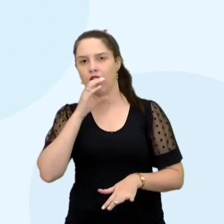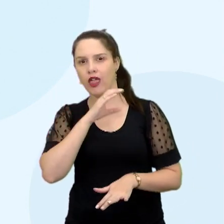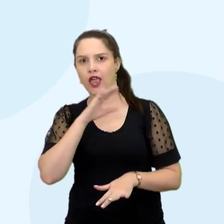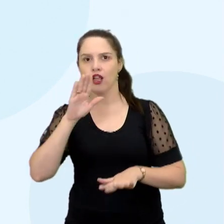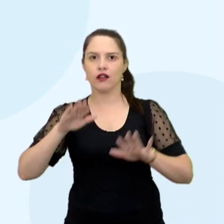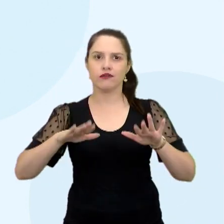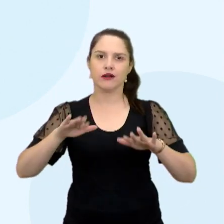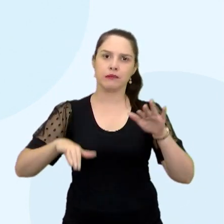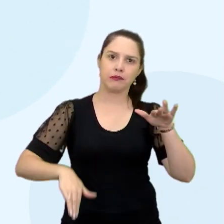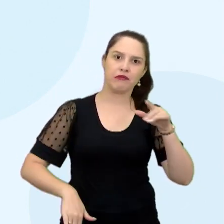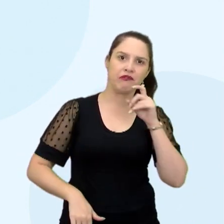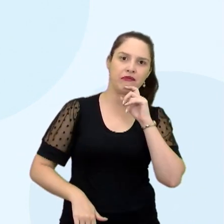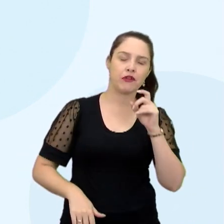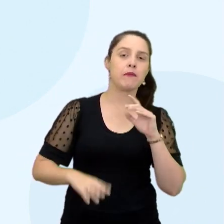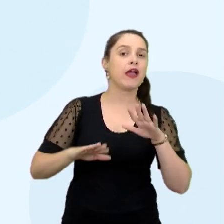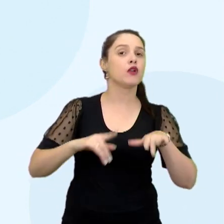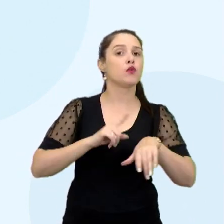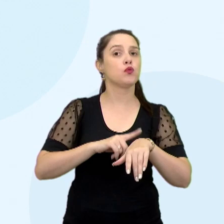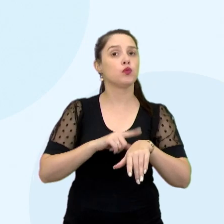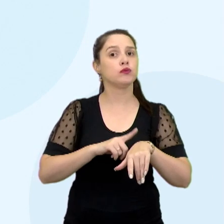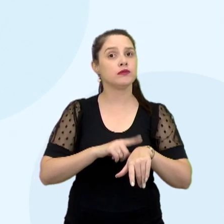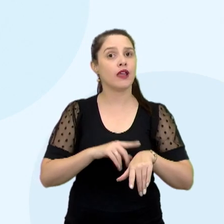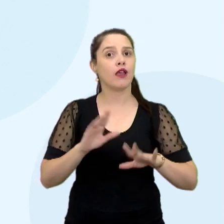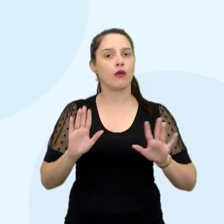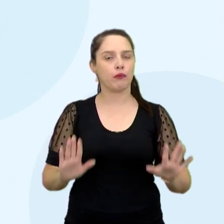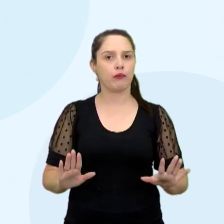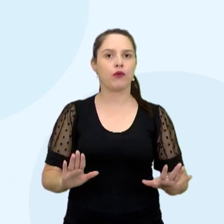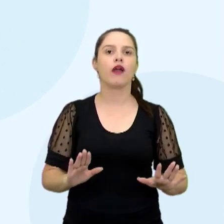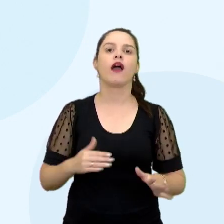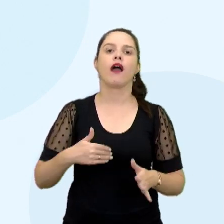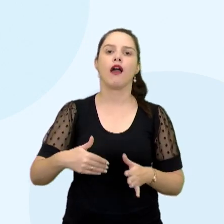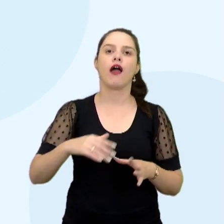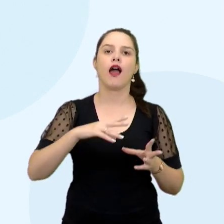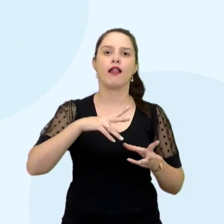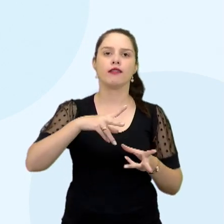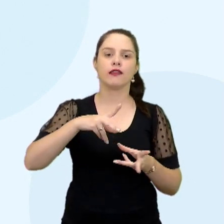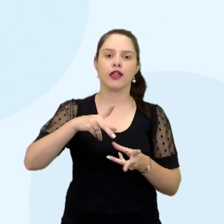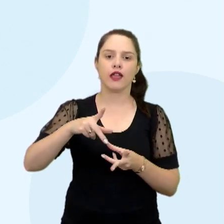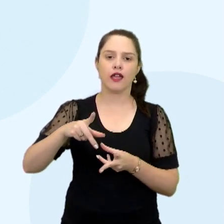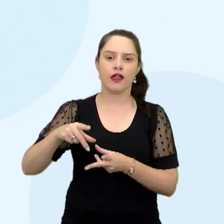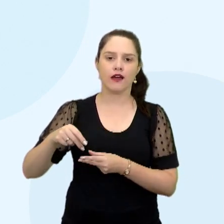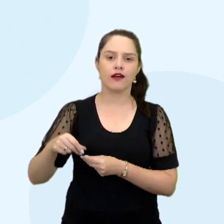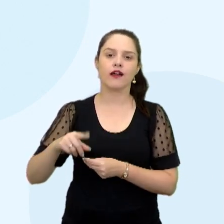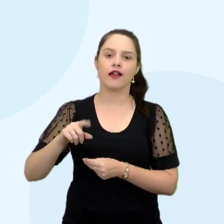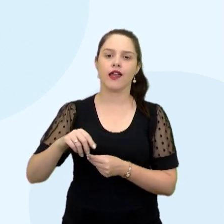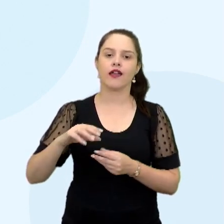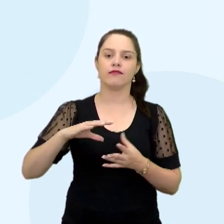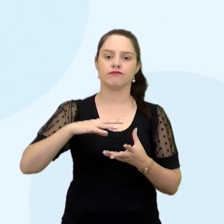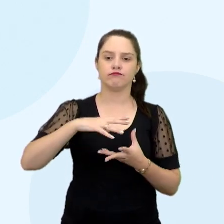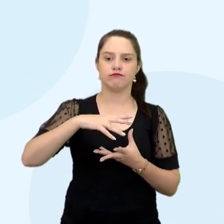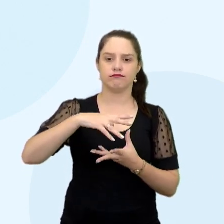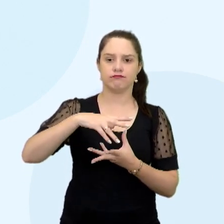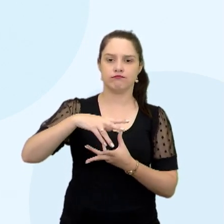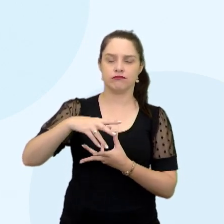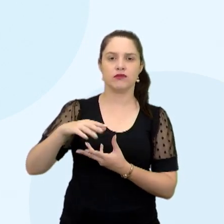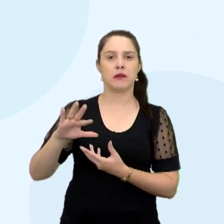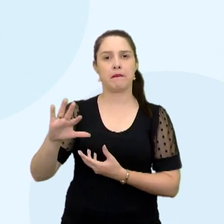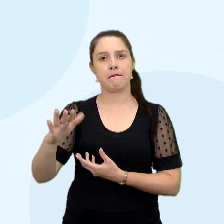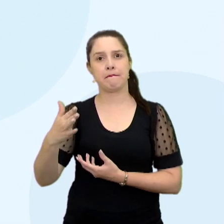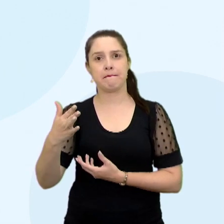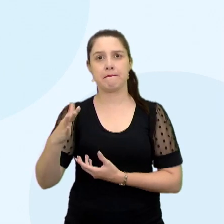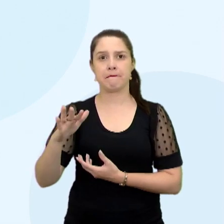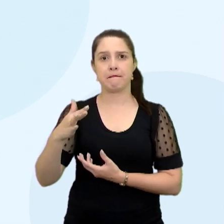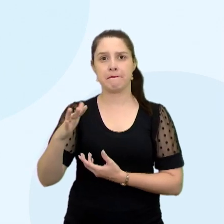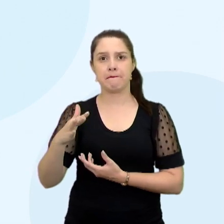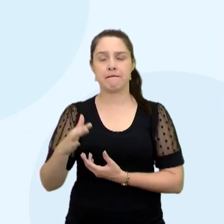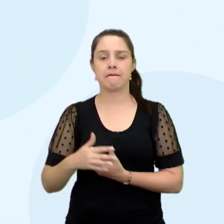com o passar do tempo e um tempo lento, a Terra foi, né, se resfriando, né, até mais ou menos aí